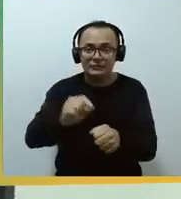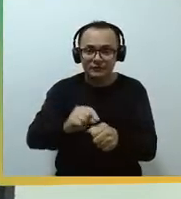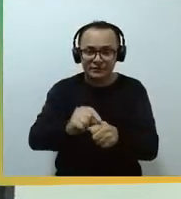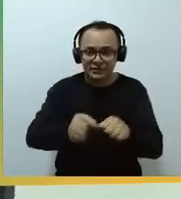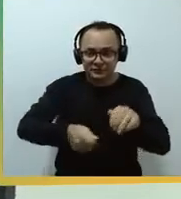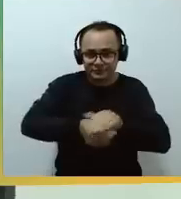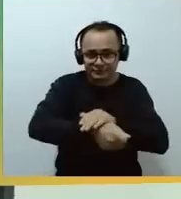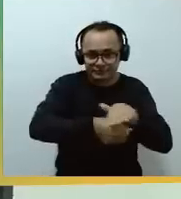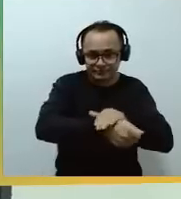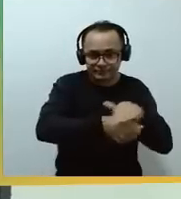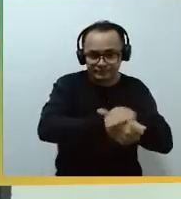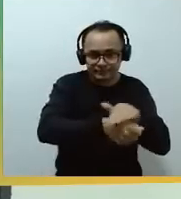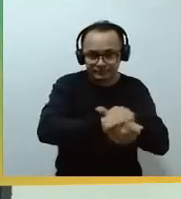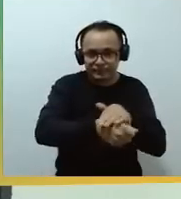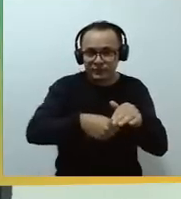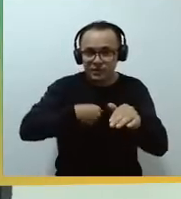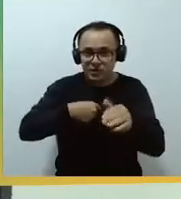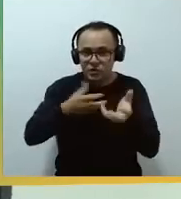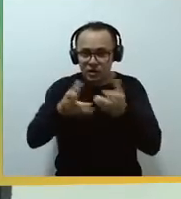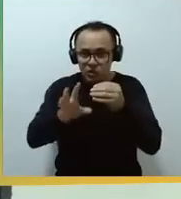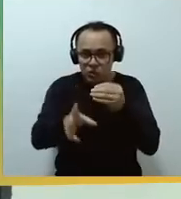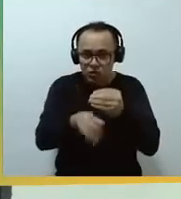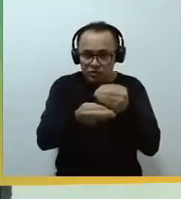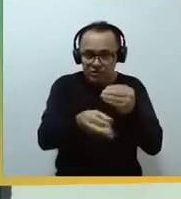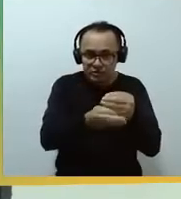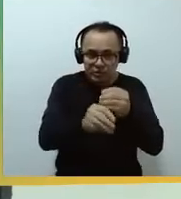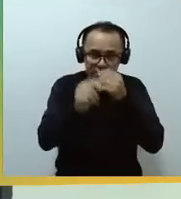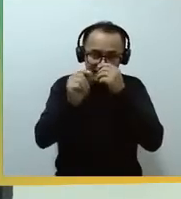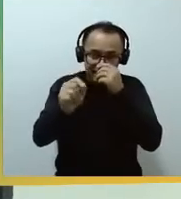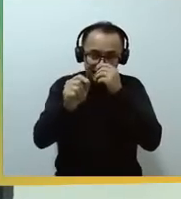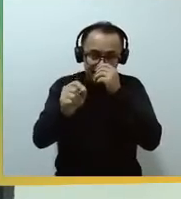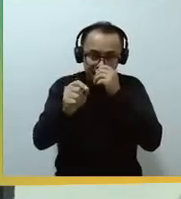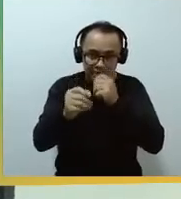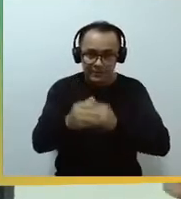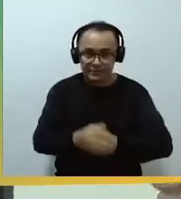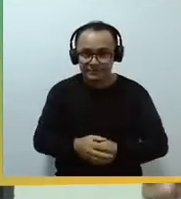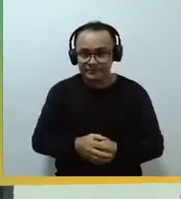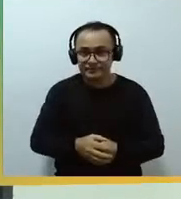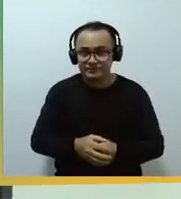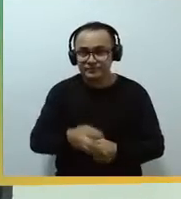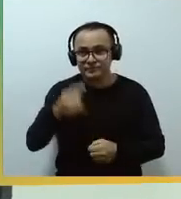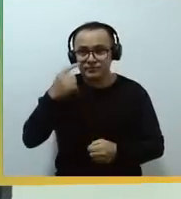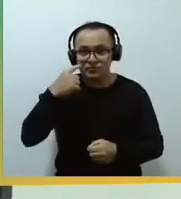contribuir também, deixando aqui, eu acho que essas fotos,